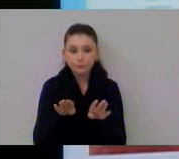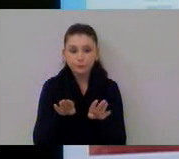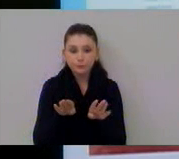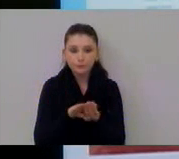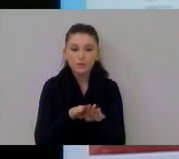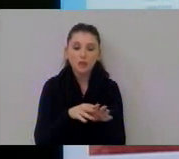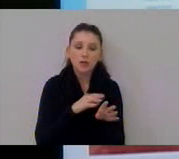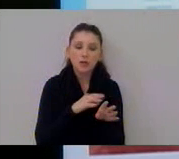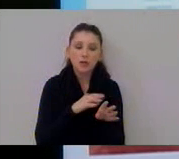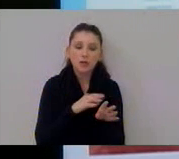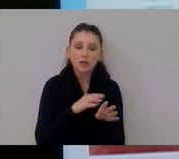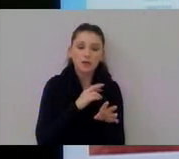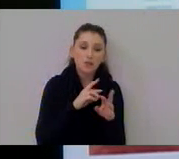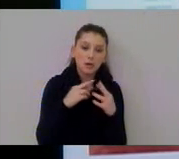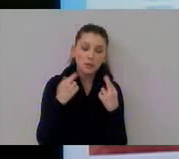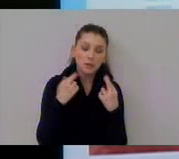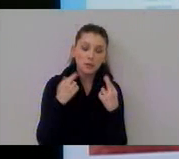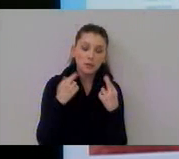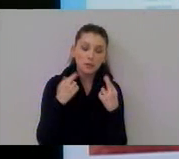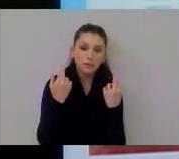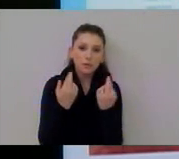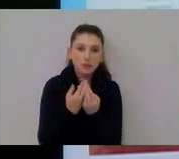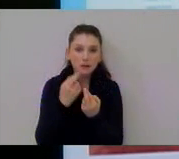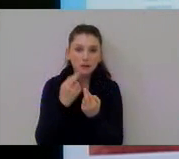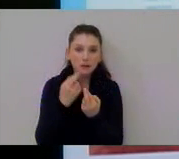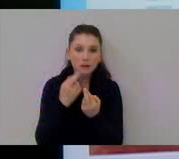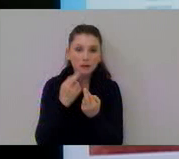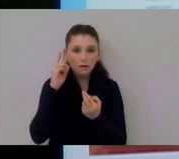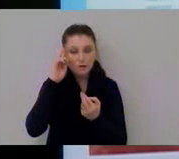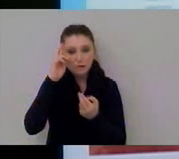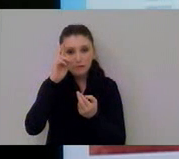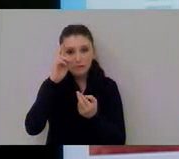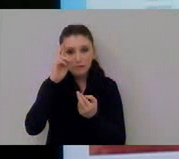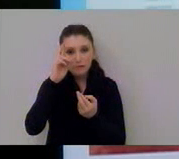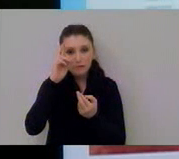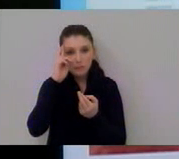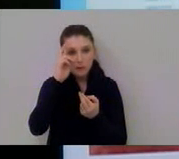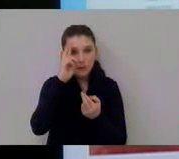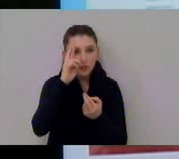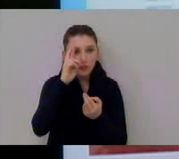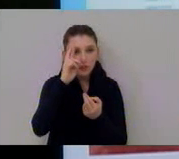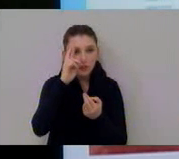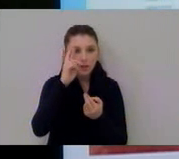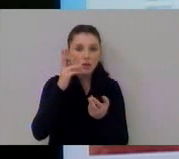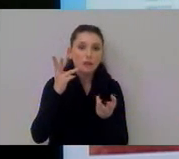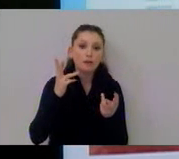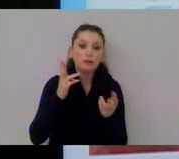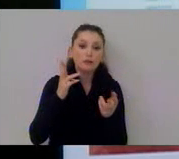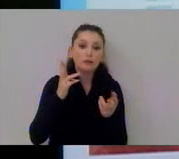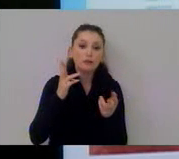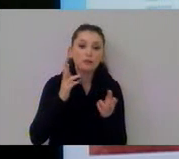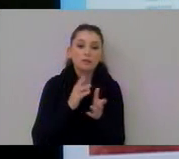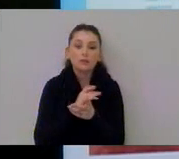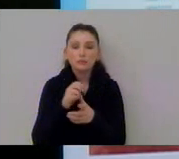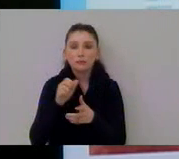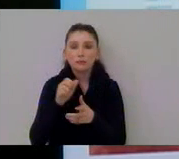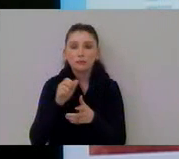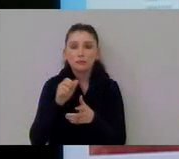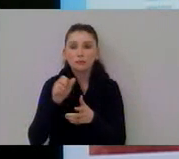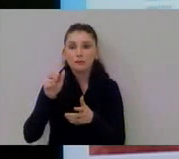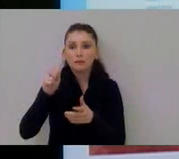o ex-presidente, o seu José Nilton Coradini, junto com as